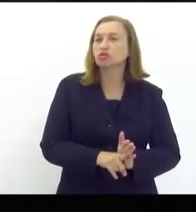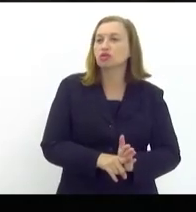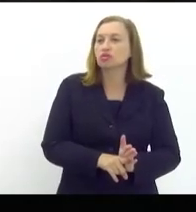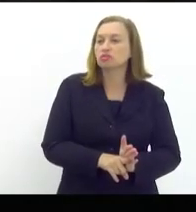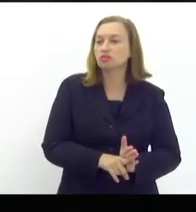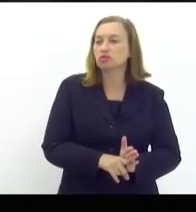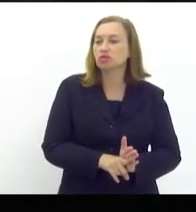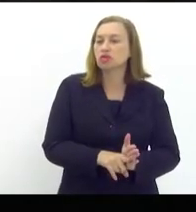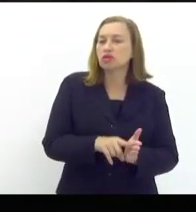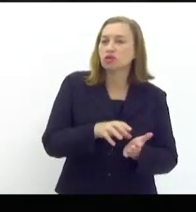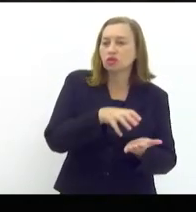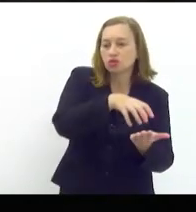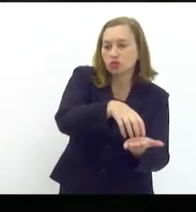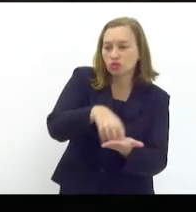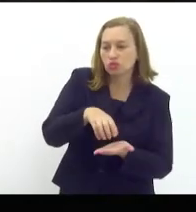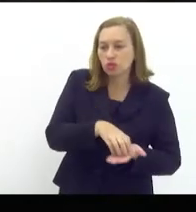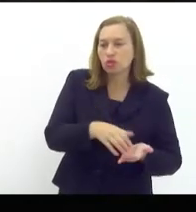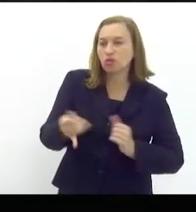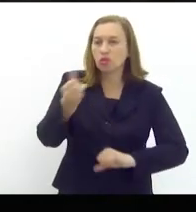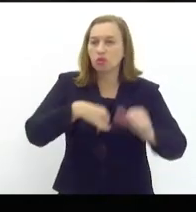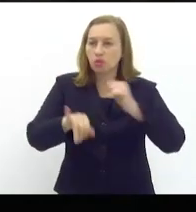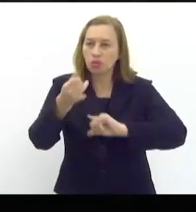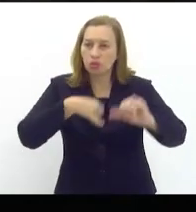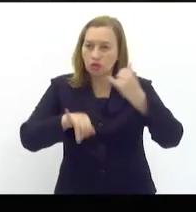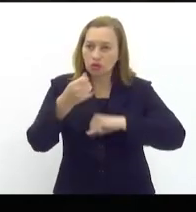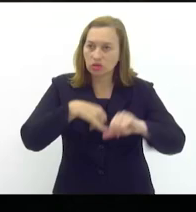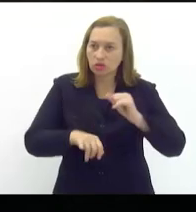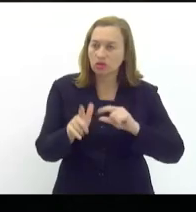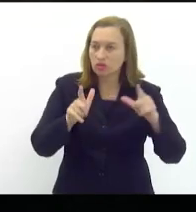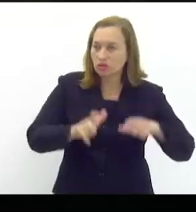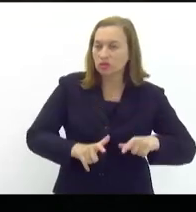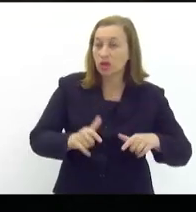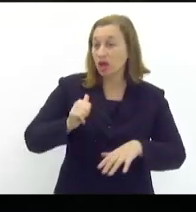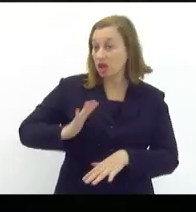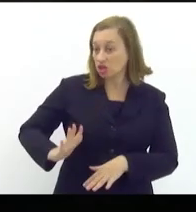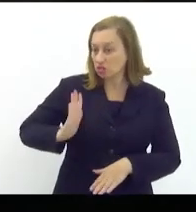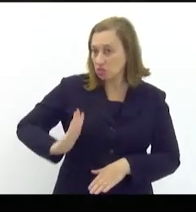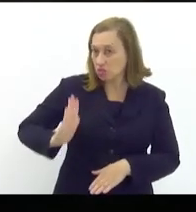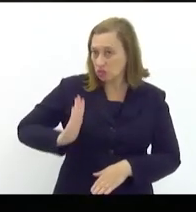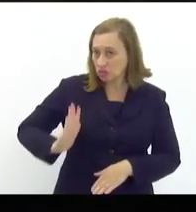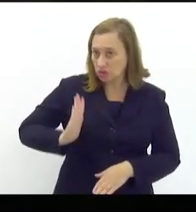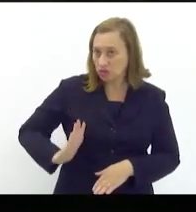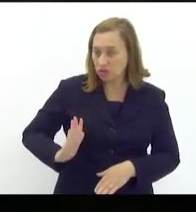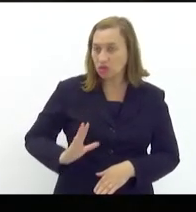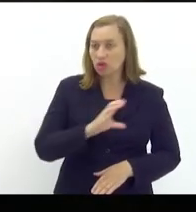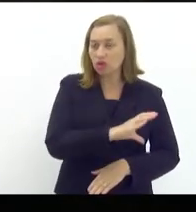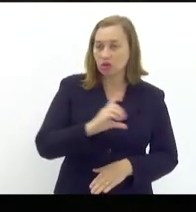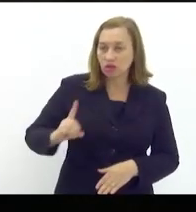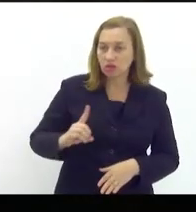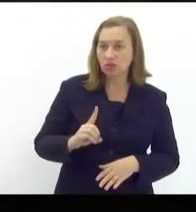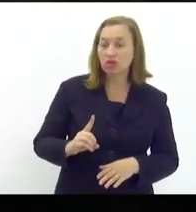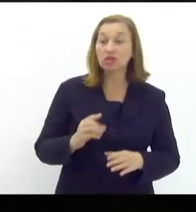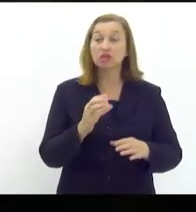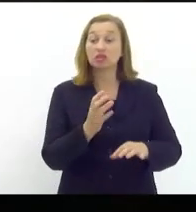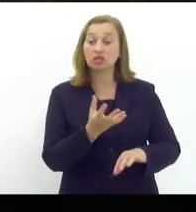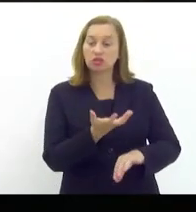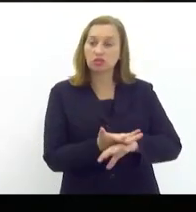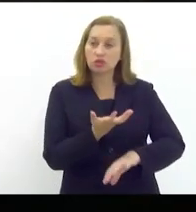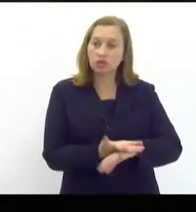e dos laboratórios específicos as bolsas de coordenadores disciplinas